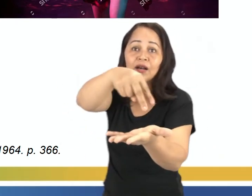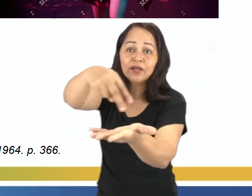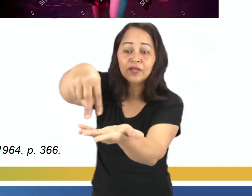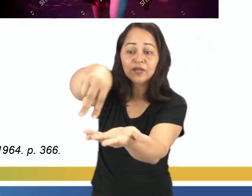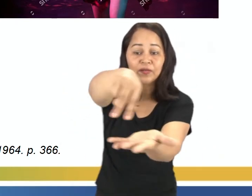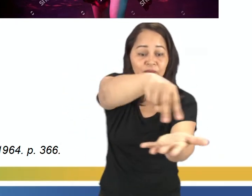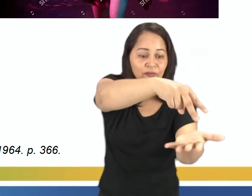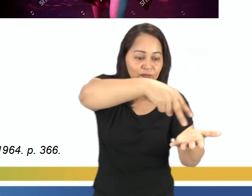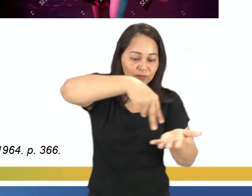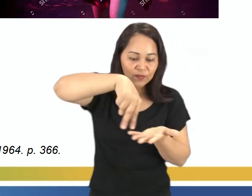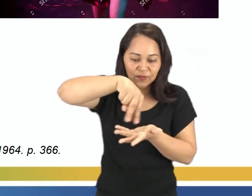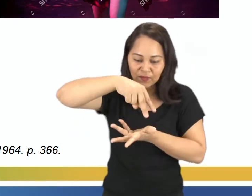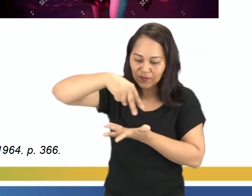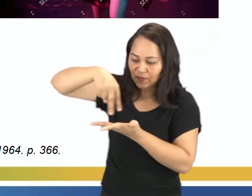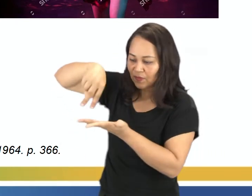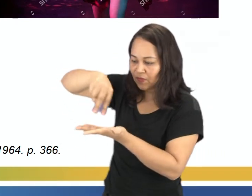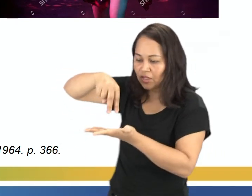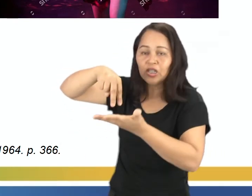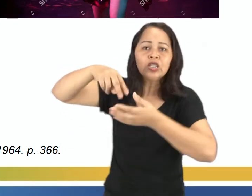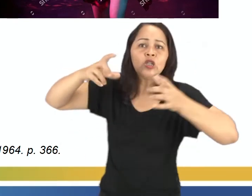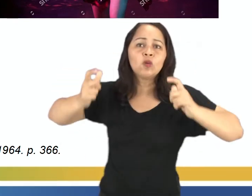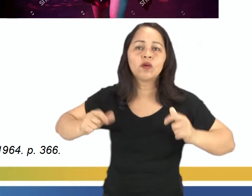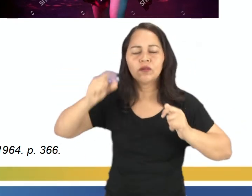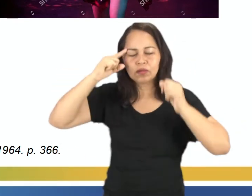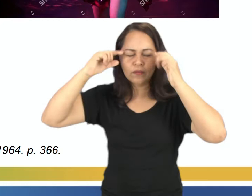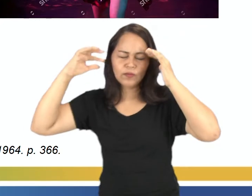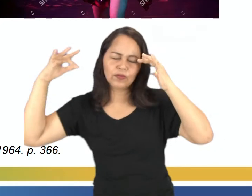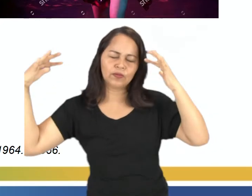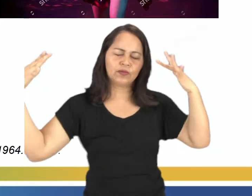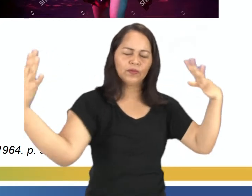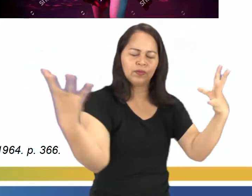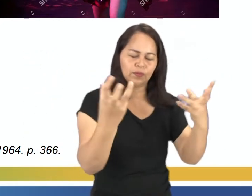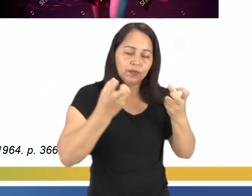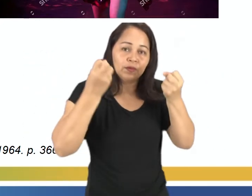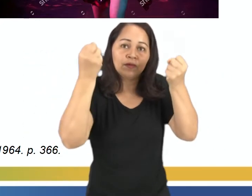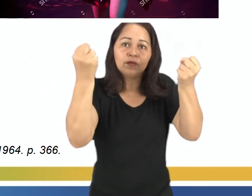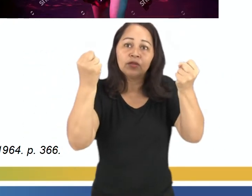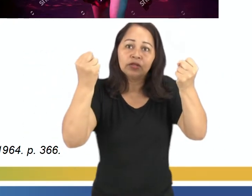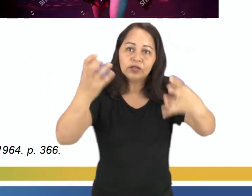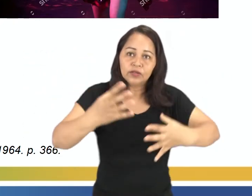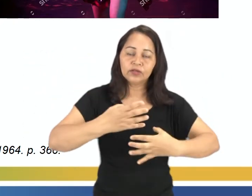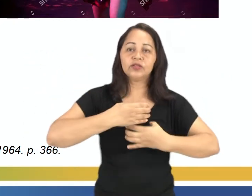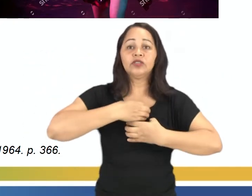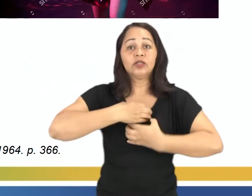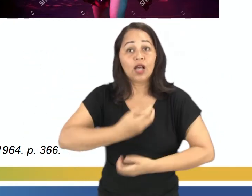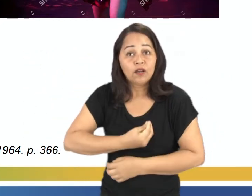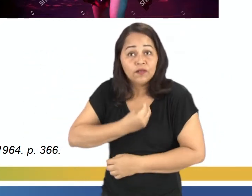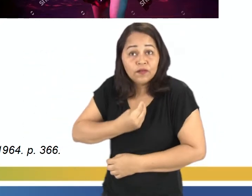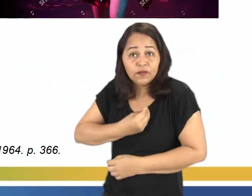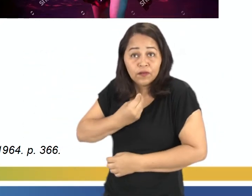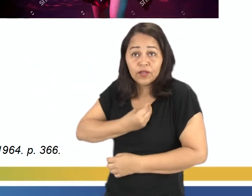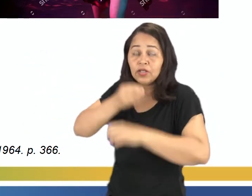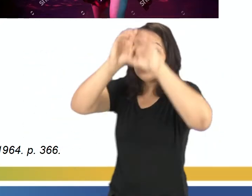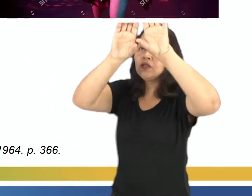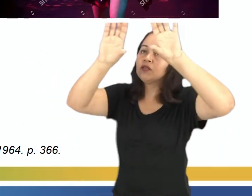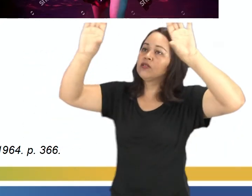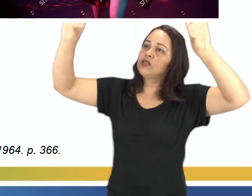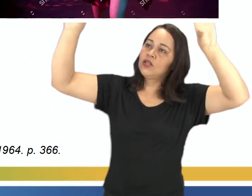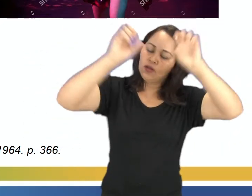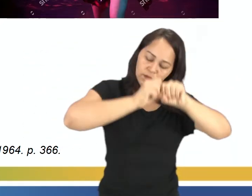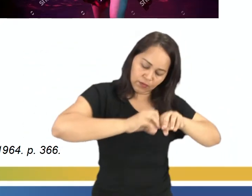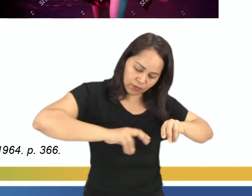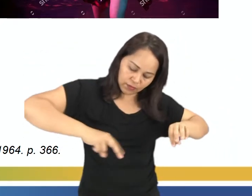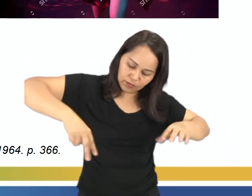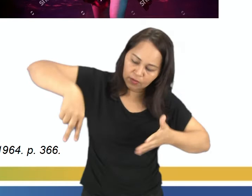não vento nos ramos, seiva, força, perene estar. Um estar entre céu e chão,